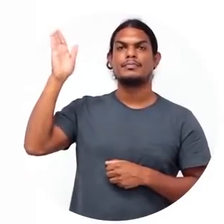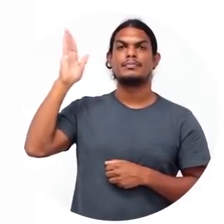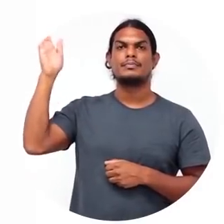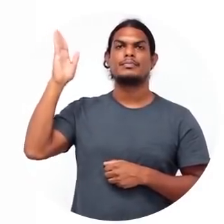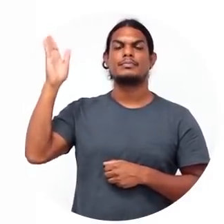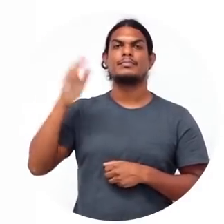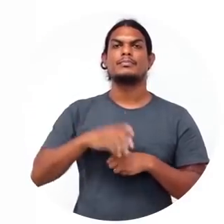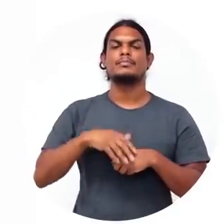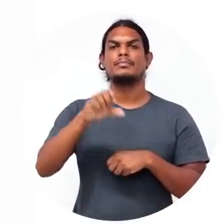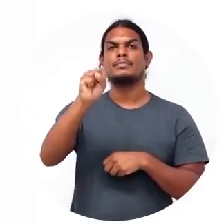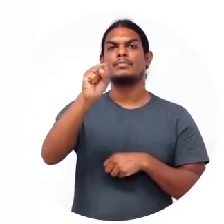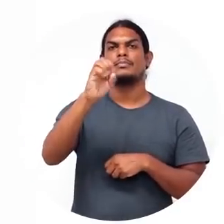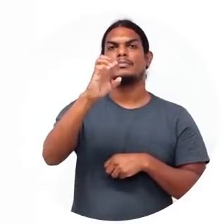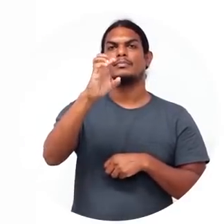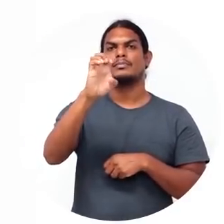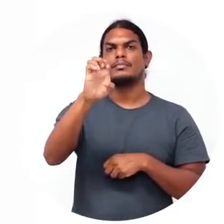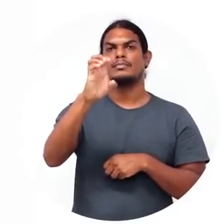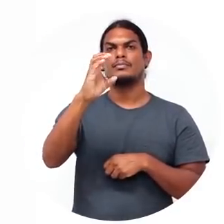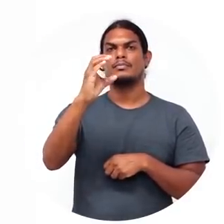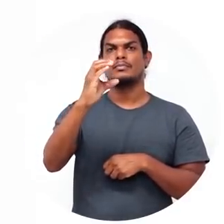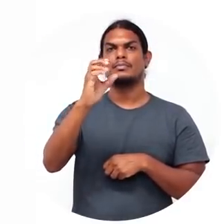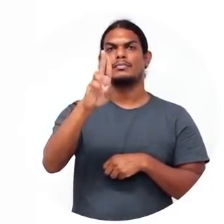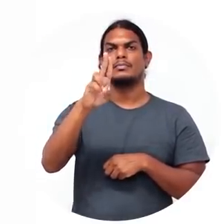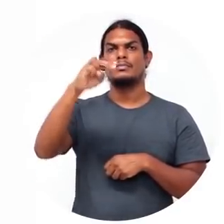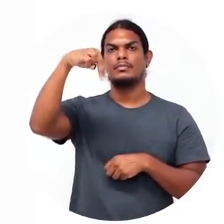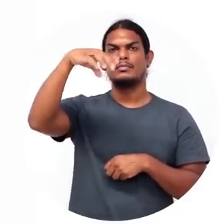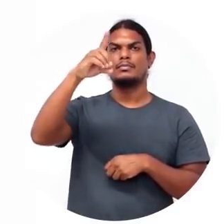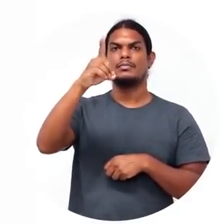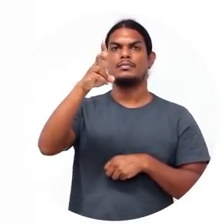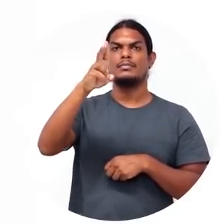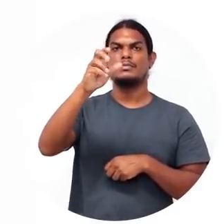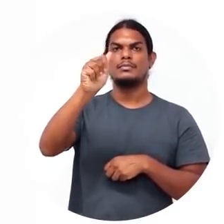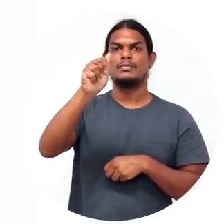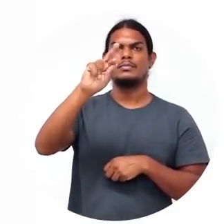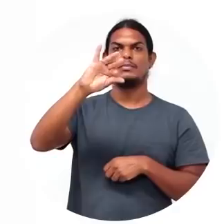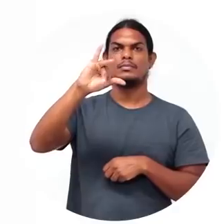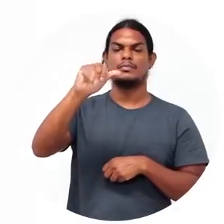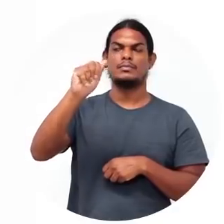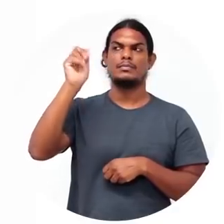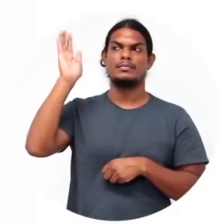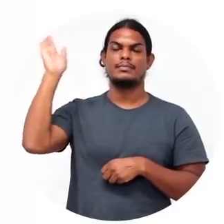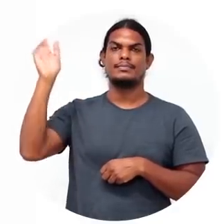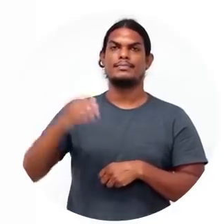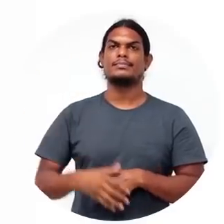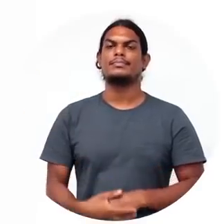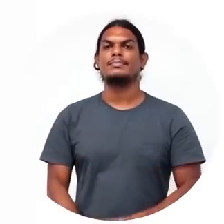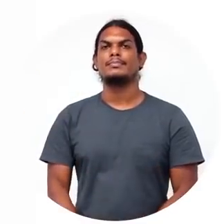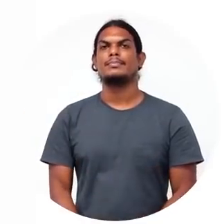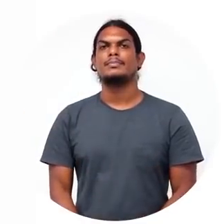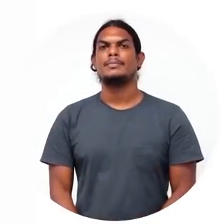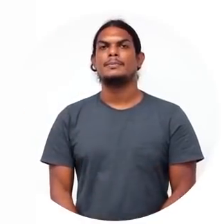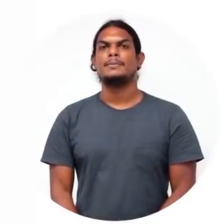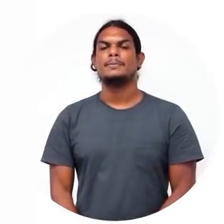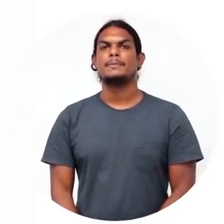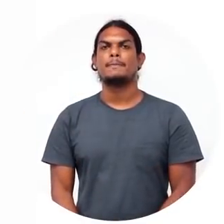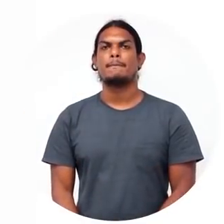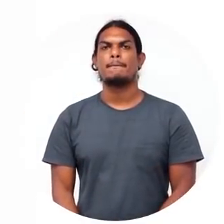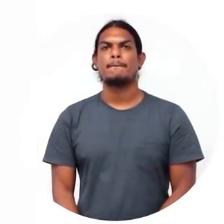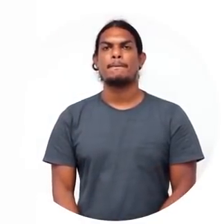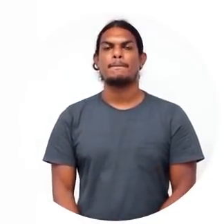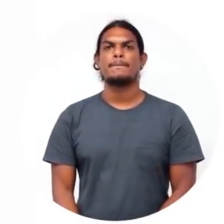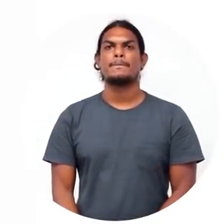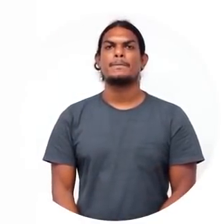O que é a cor secundária? São cores formadas pelas misturas das cores primárias. Quando eu estou trabalhando com a